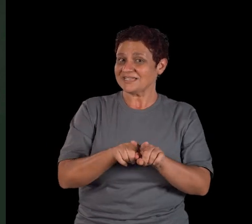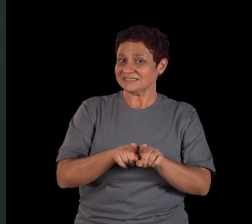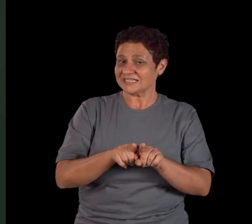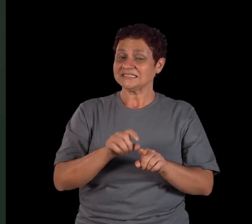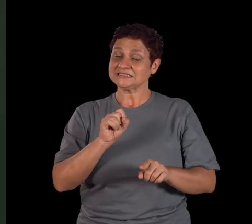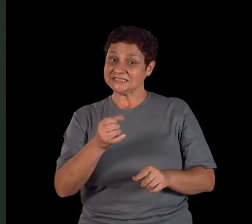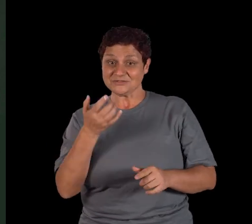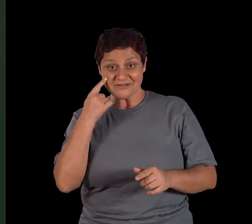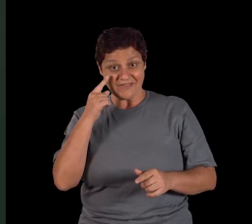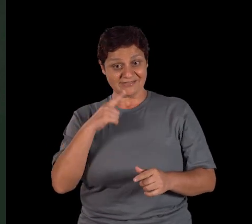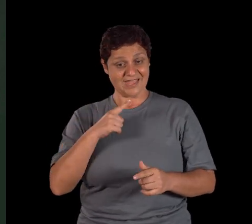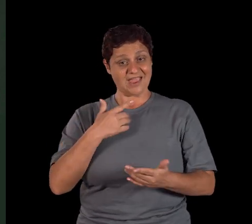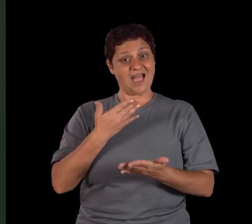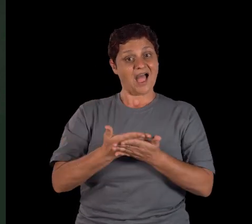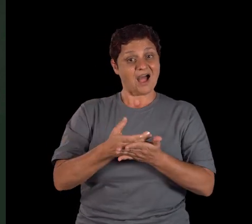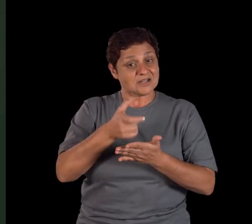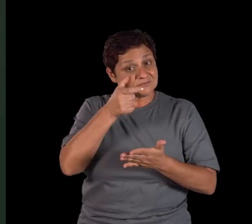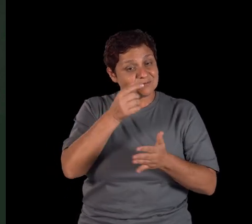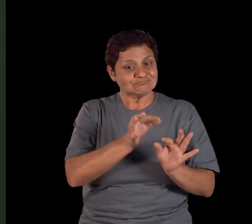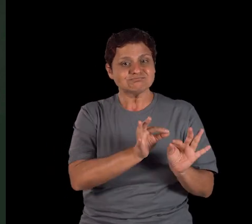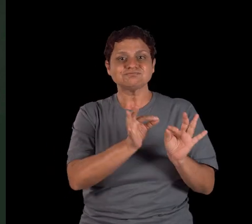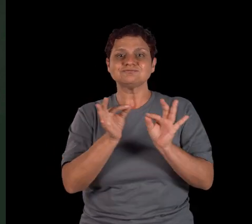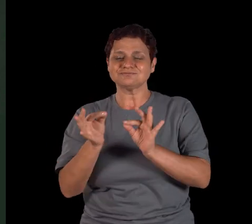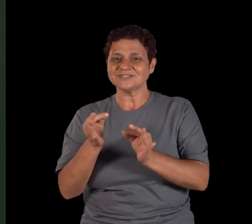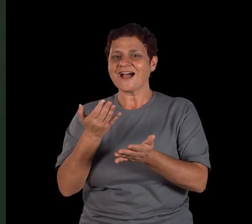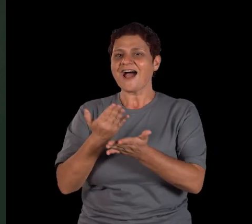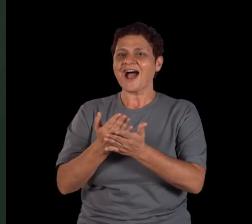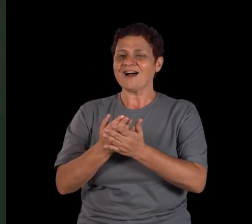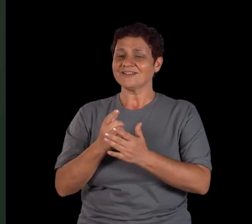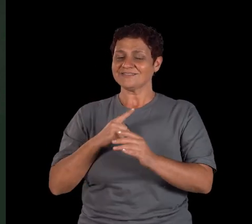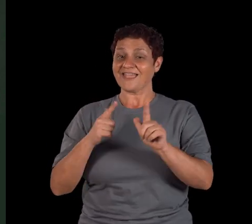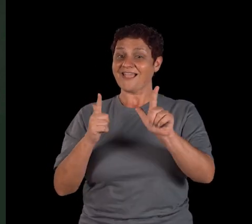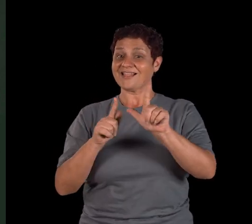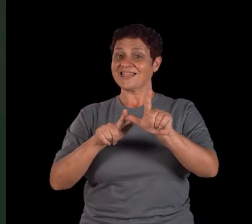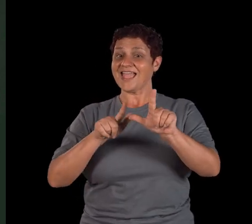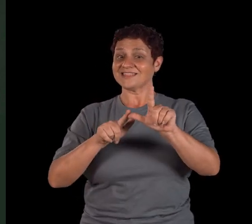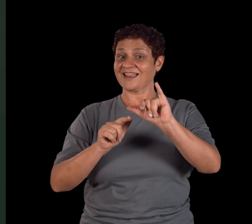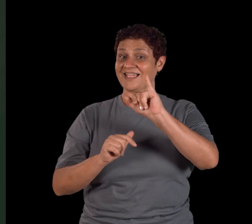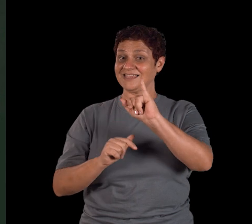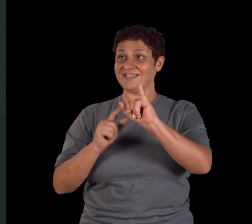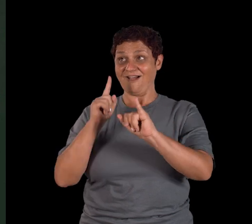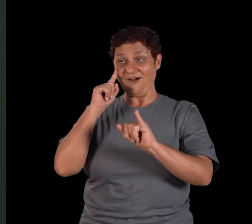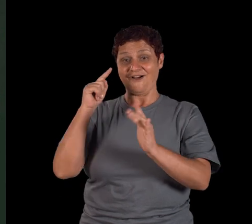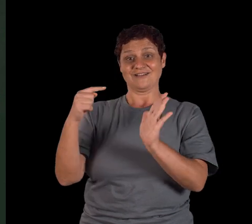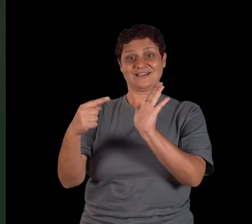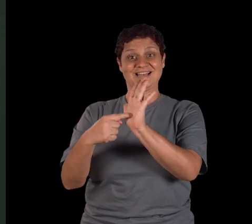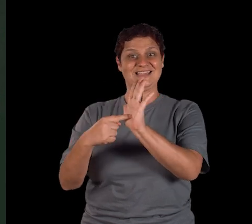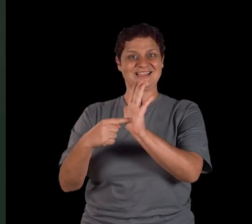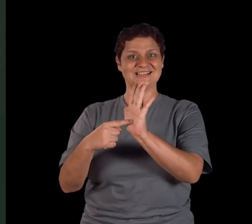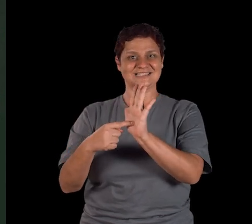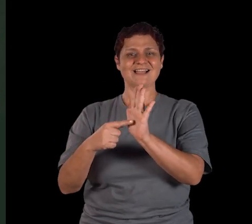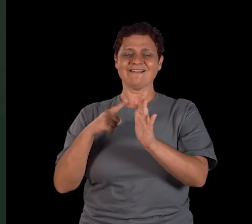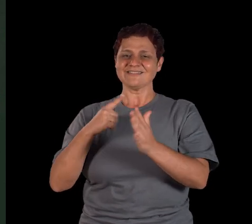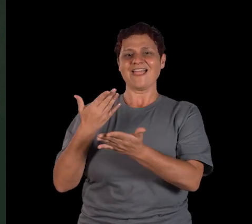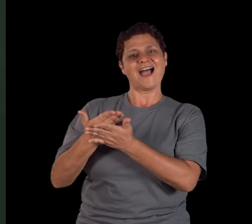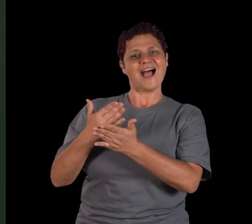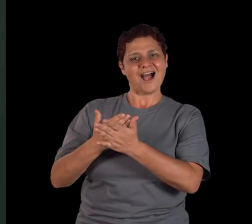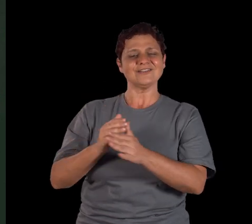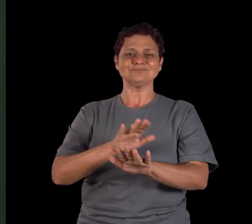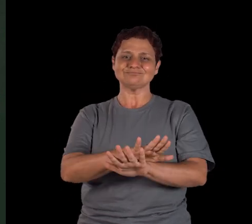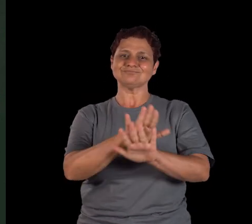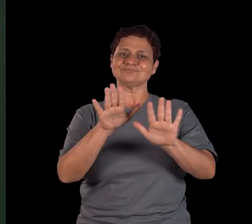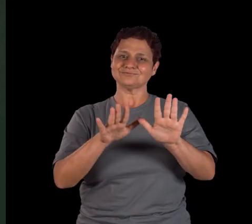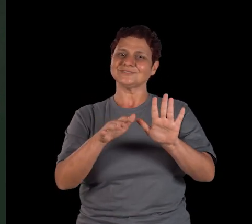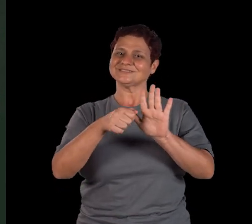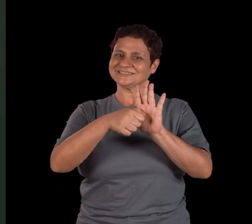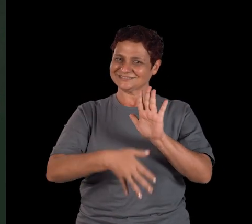Que se você quiser assistir a aula de figura de linguagem, clica aqui no izinho, isso, aqui no izinho. Clica no i que vai ter a aula de figura de linguagem para